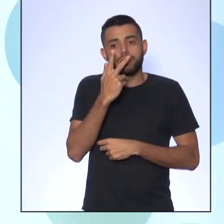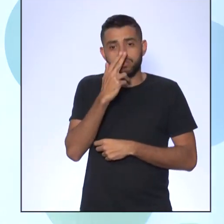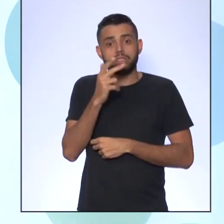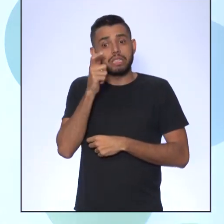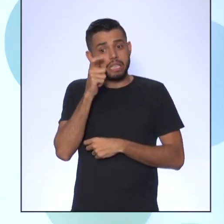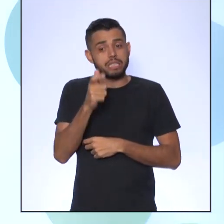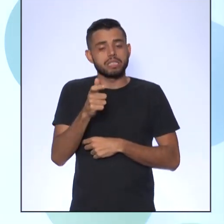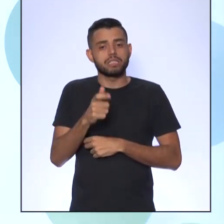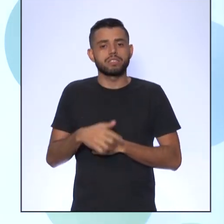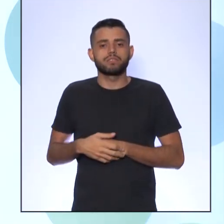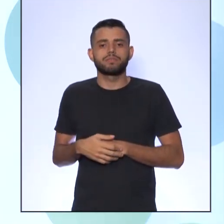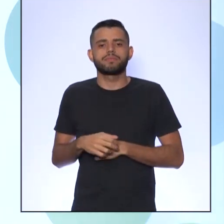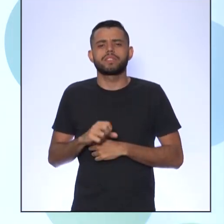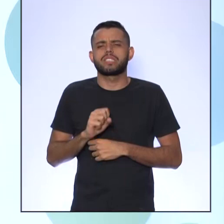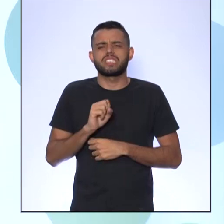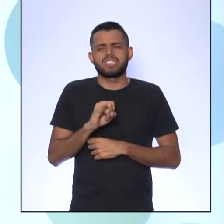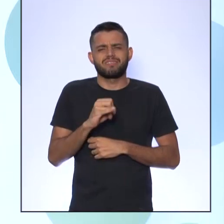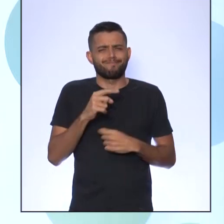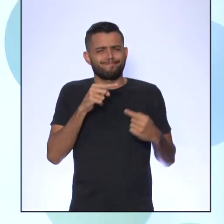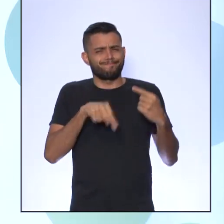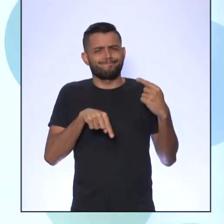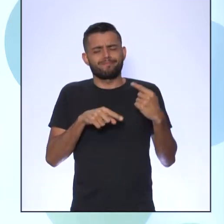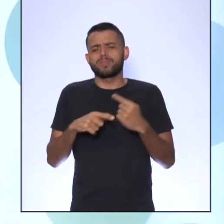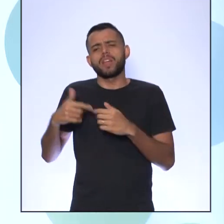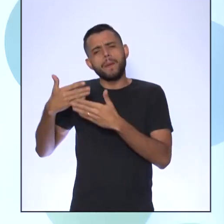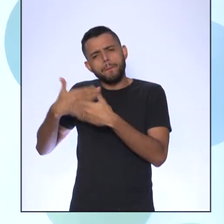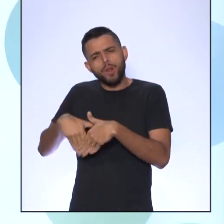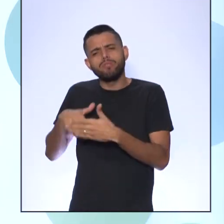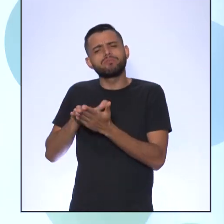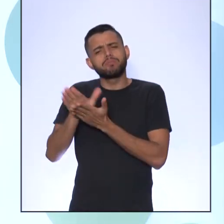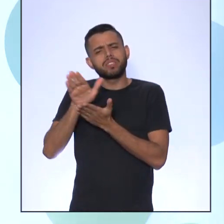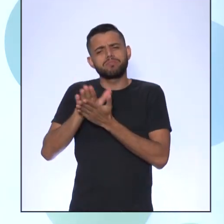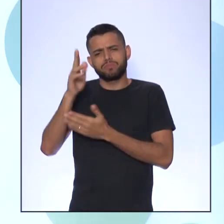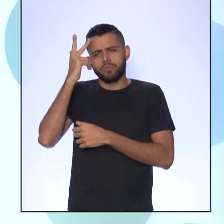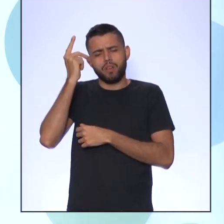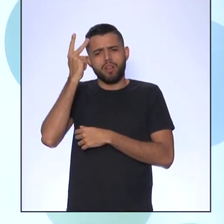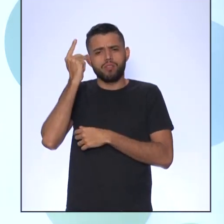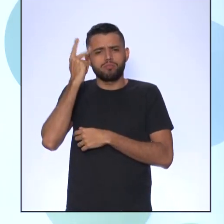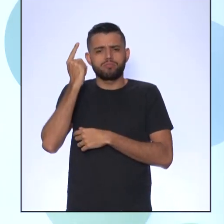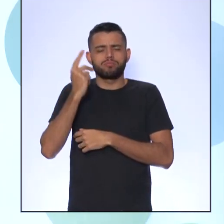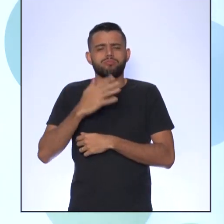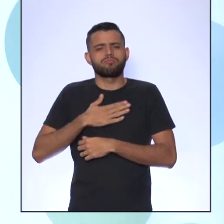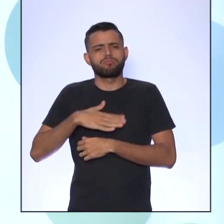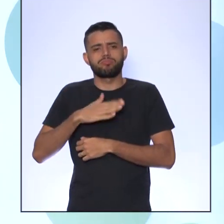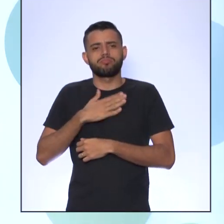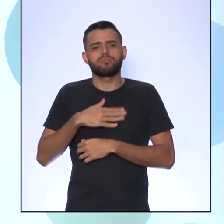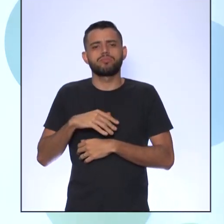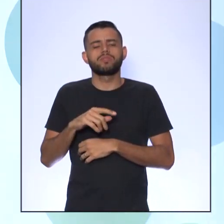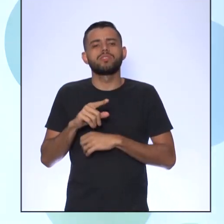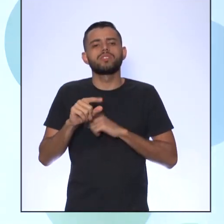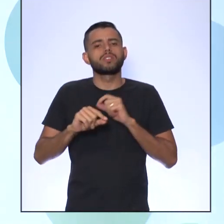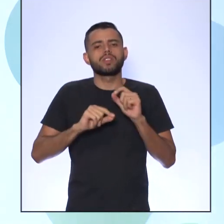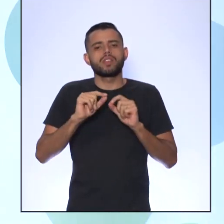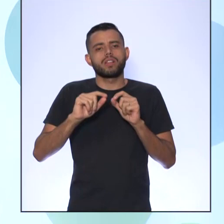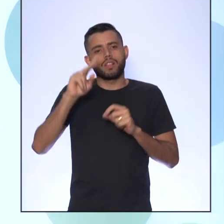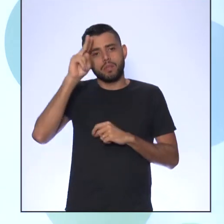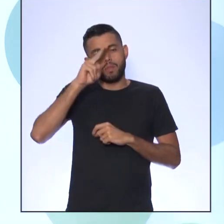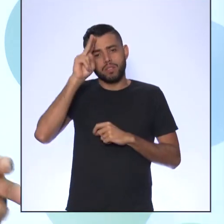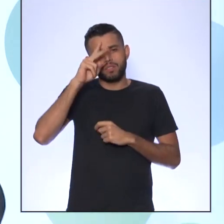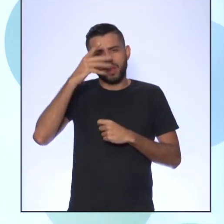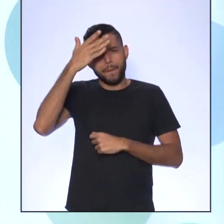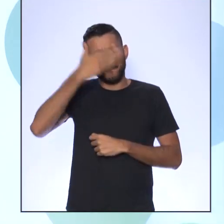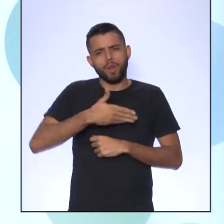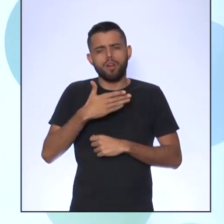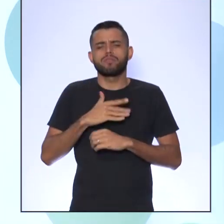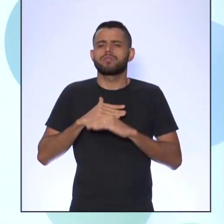Se não, vai para a prova impressa, faz o tradicional, fica no seu seguro, e lembrando que as provas terão, né, os mesmos